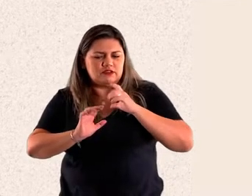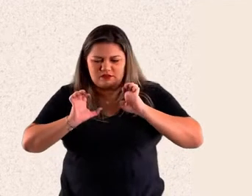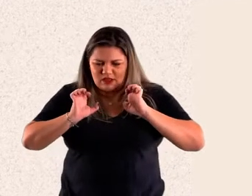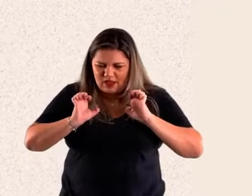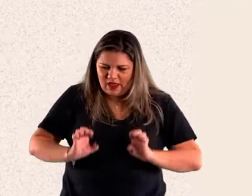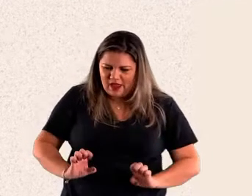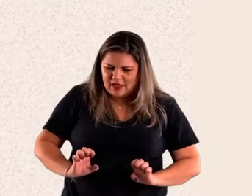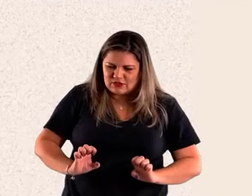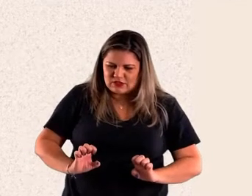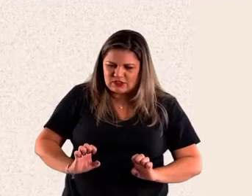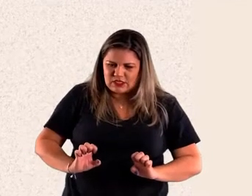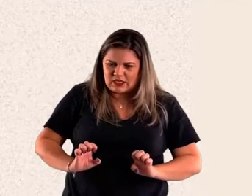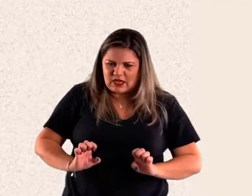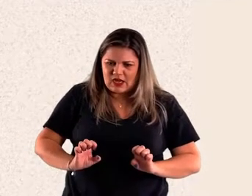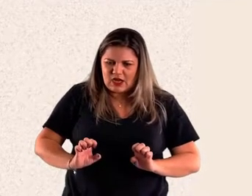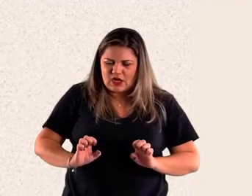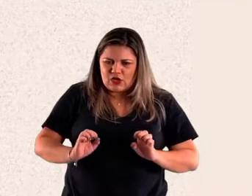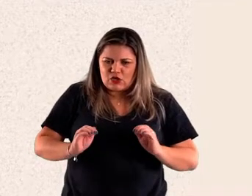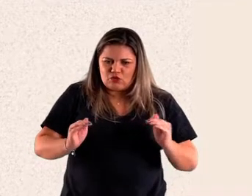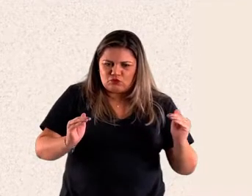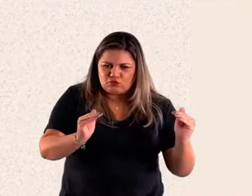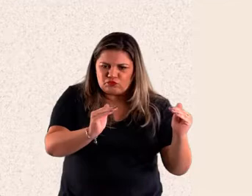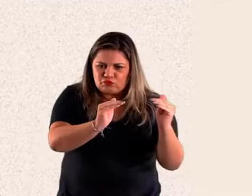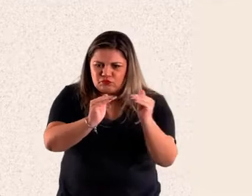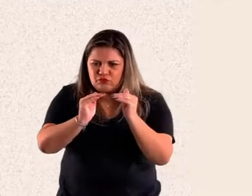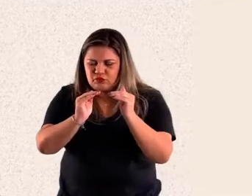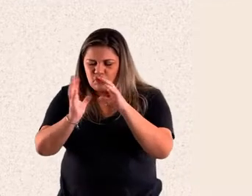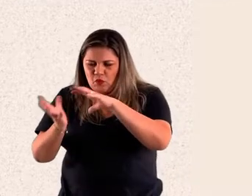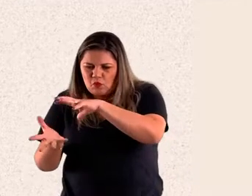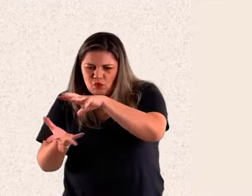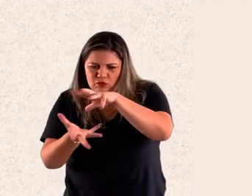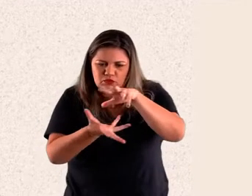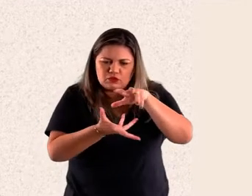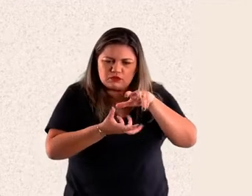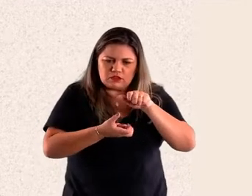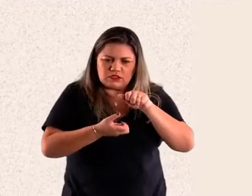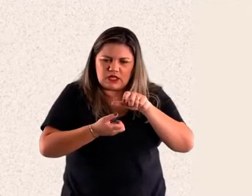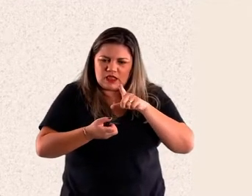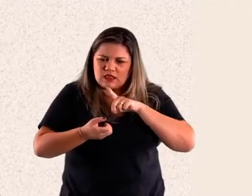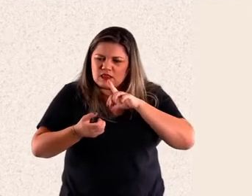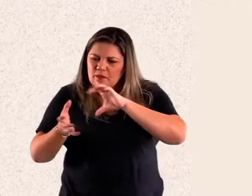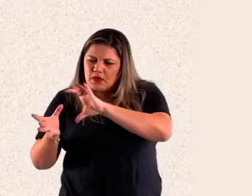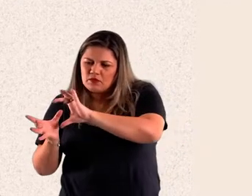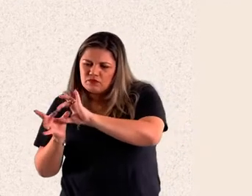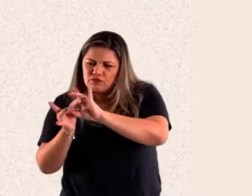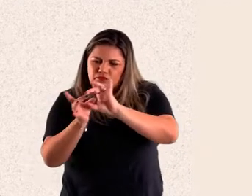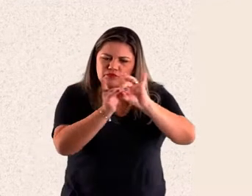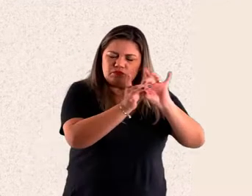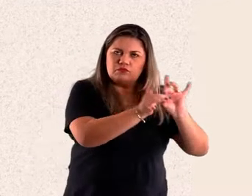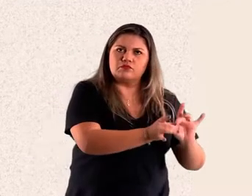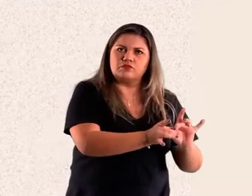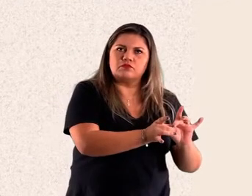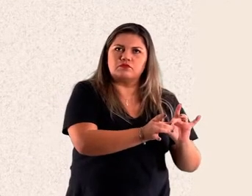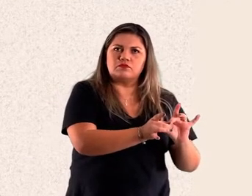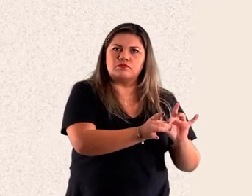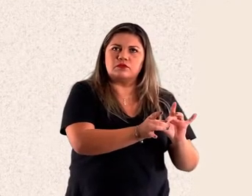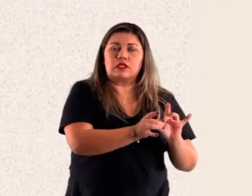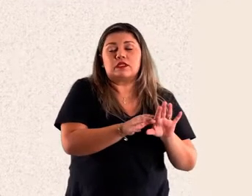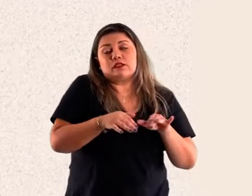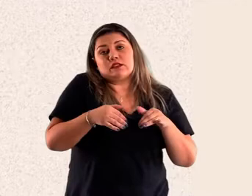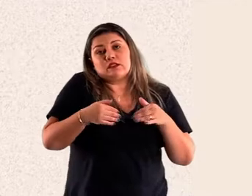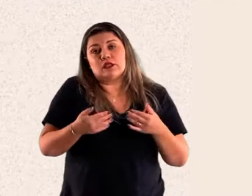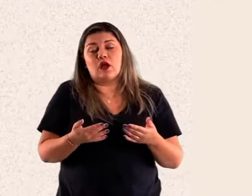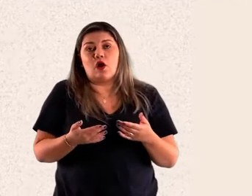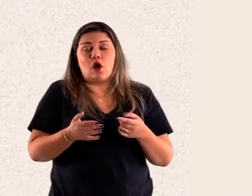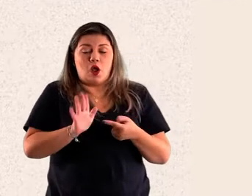que seja simultaneamente Universal e contexto e contextualizada bom então